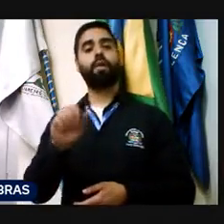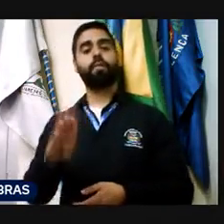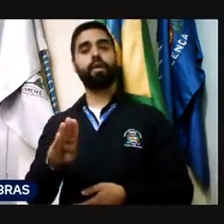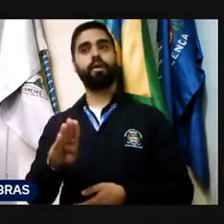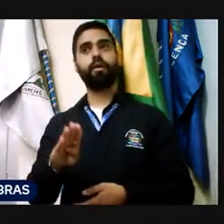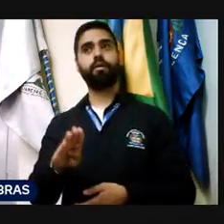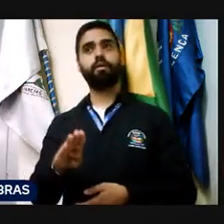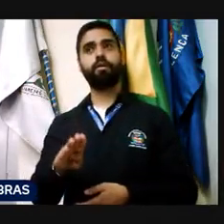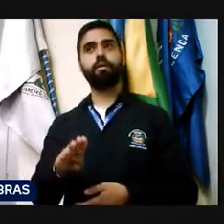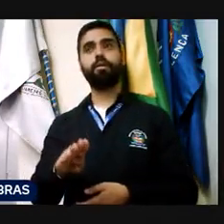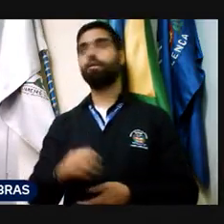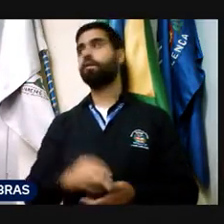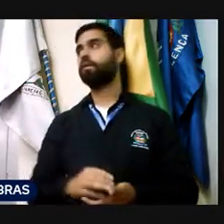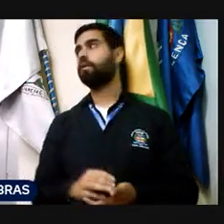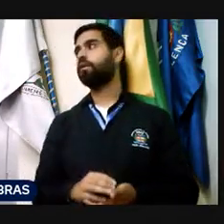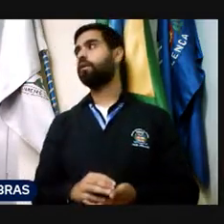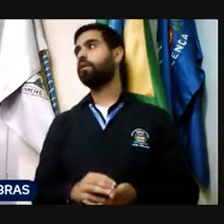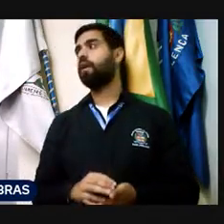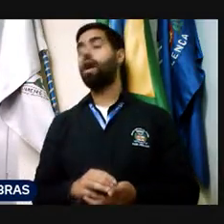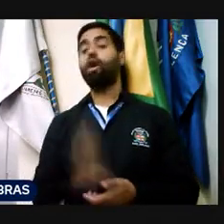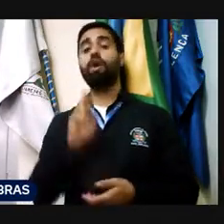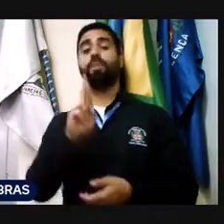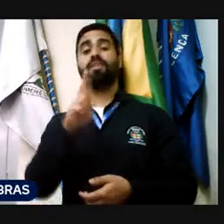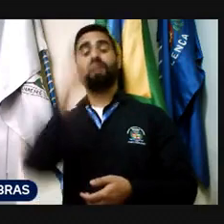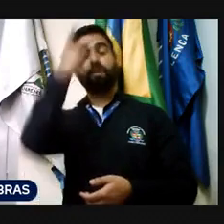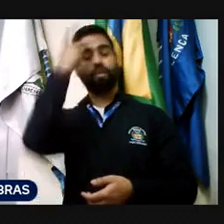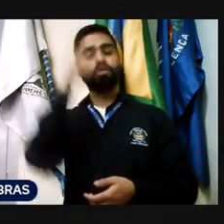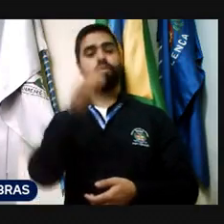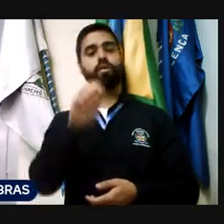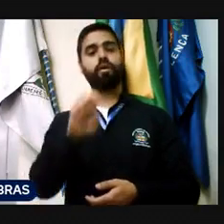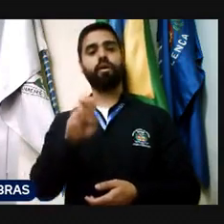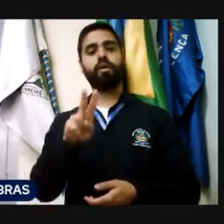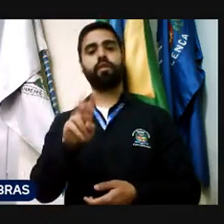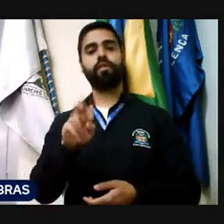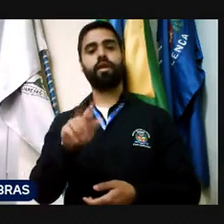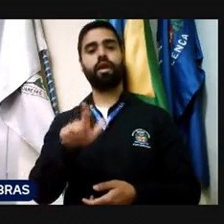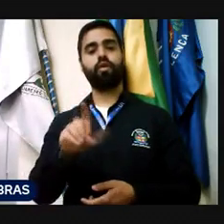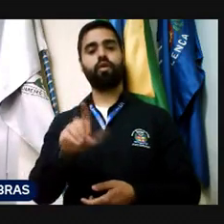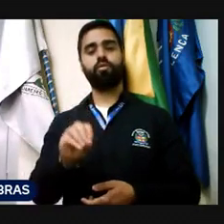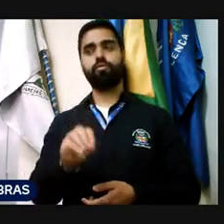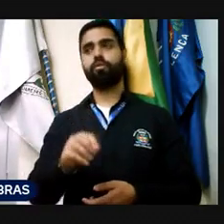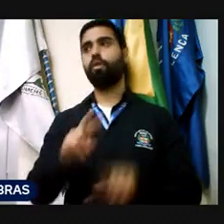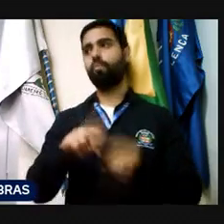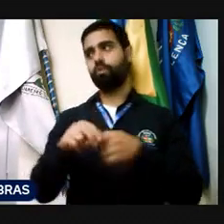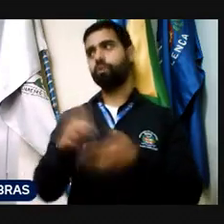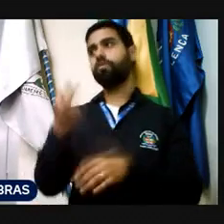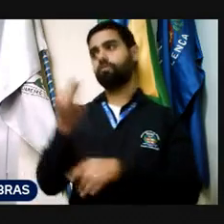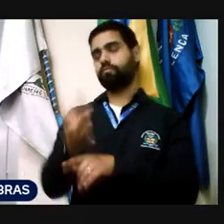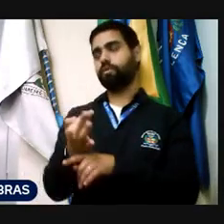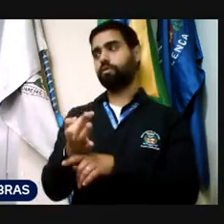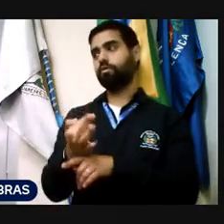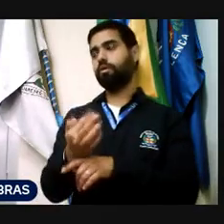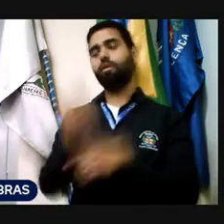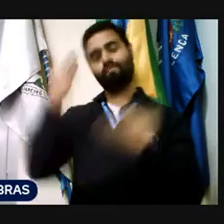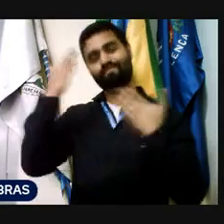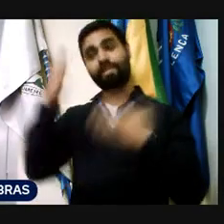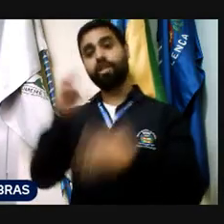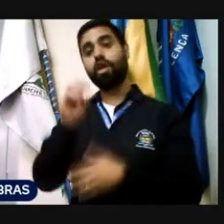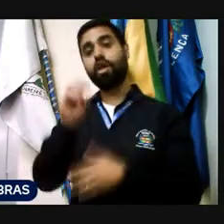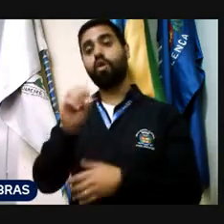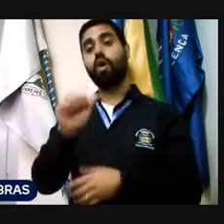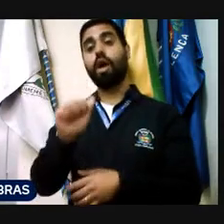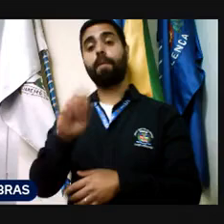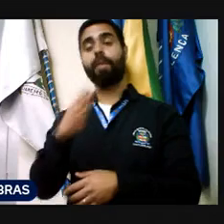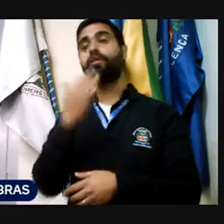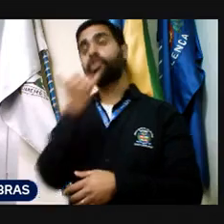doutor Everaldo. Não pôde vir por motivos do falecimento de seu primo. Tá? E parabéns. Então, eu agradeço a OAB e peço